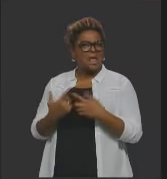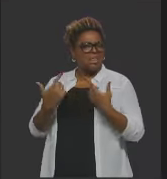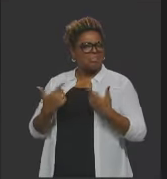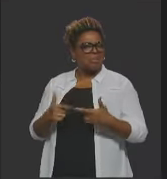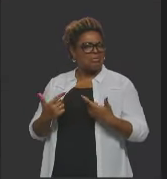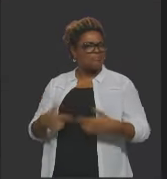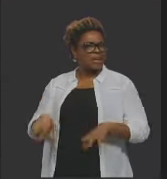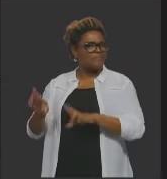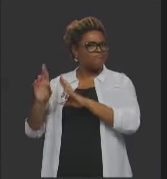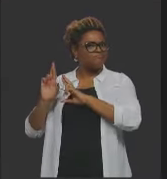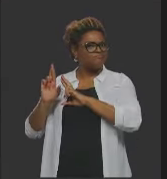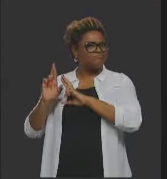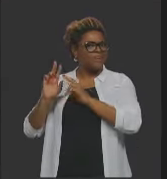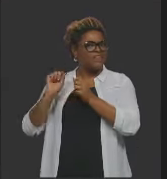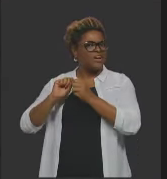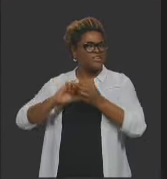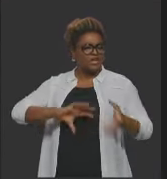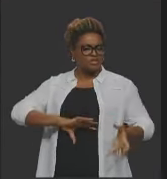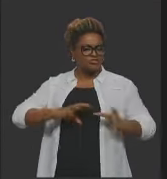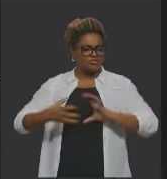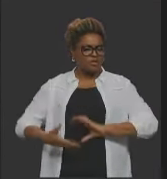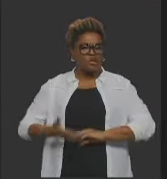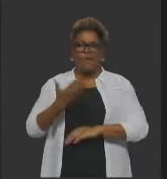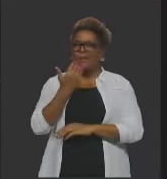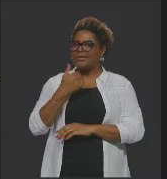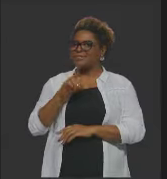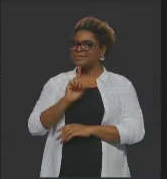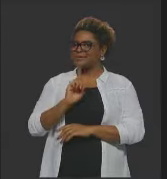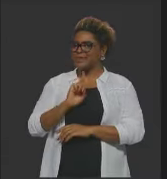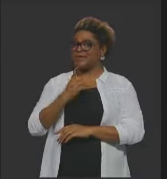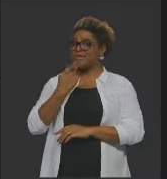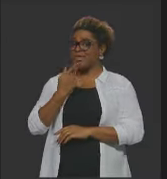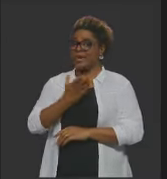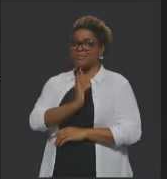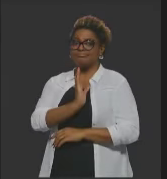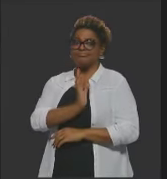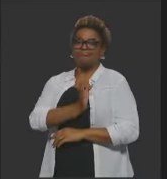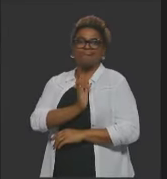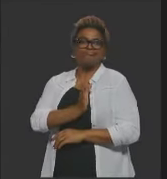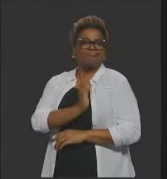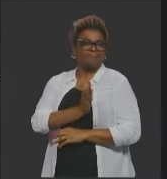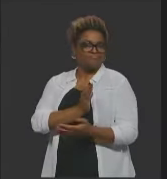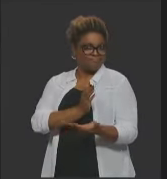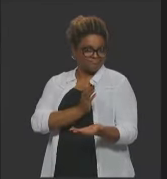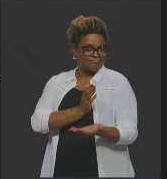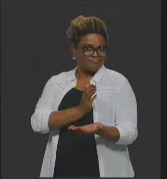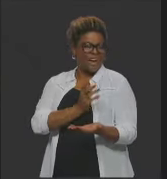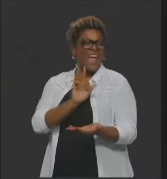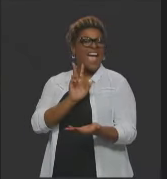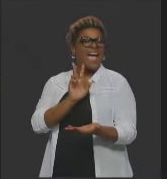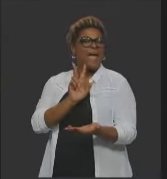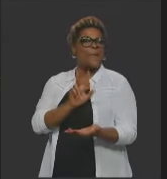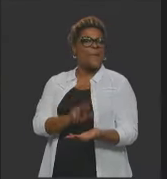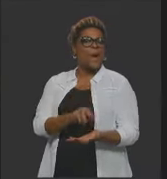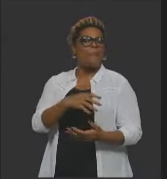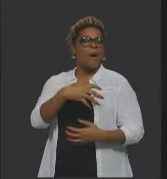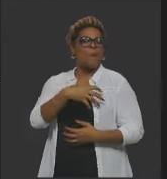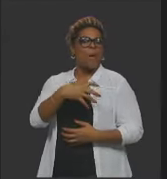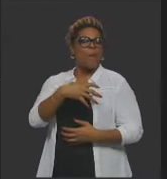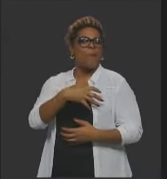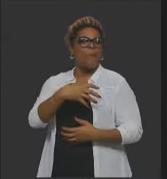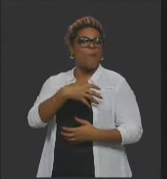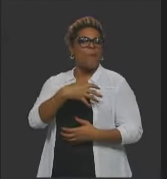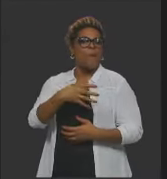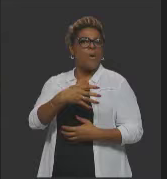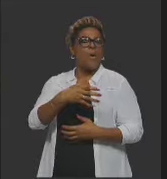sistema cardiovascular. Então, ele transporta o sangue. O coração funciona aí como uma bomba para bombear esse sangue para todas